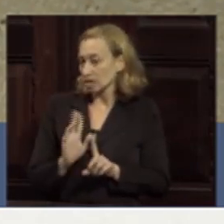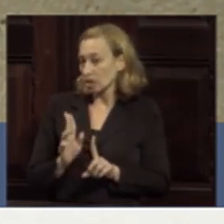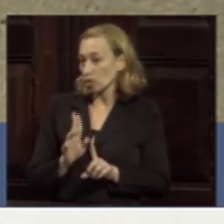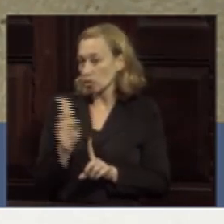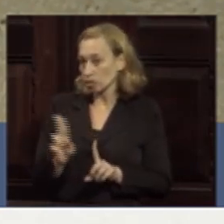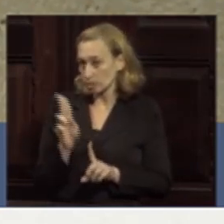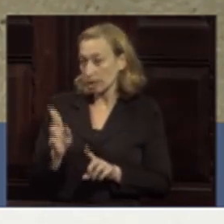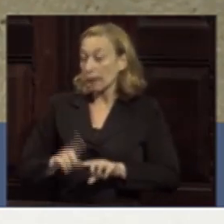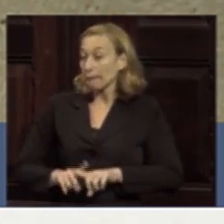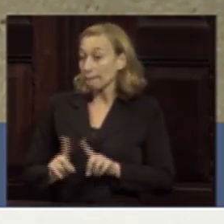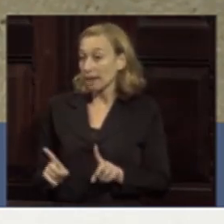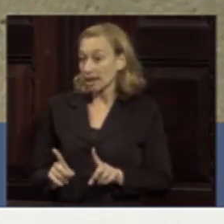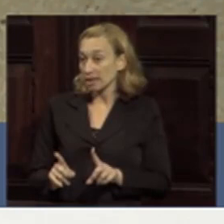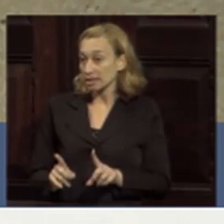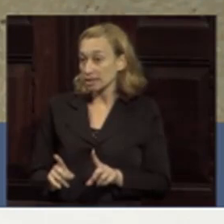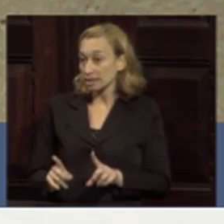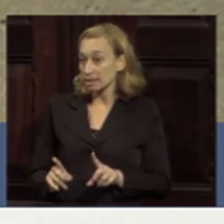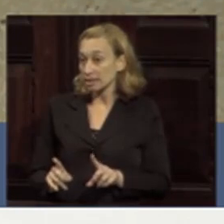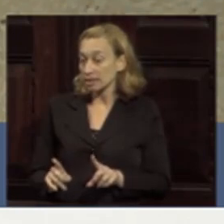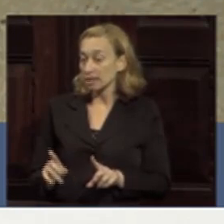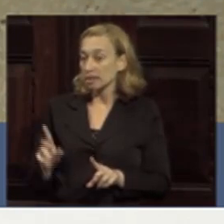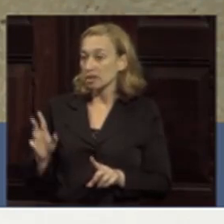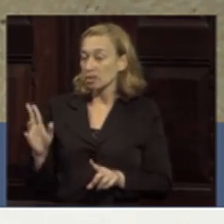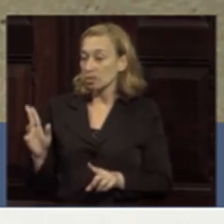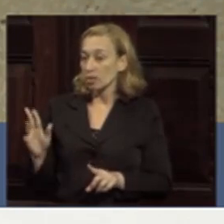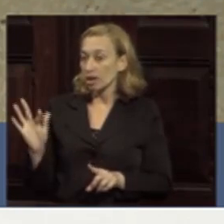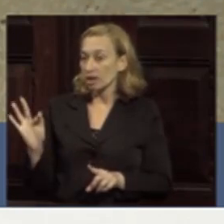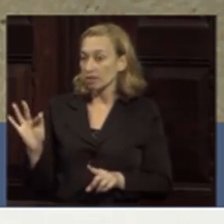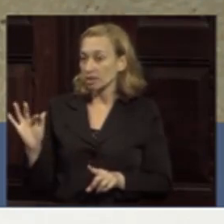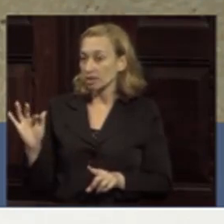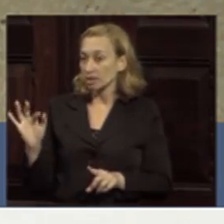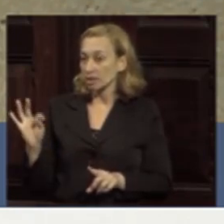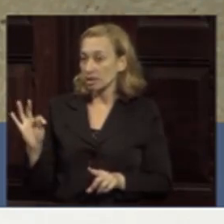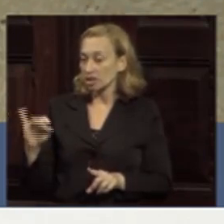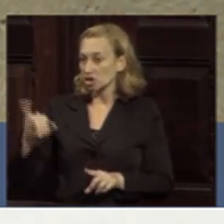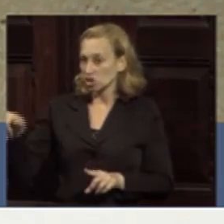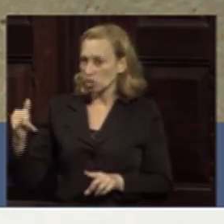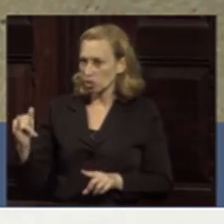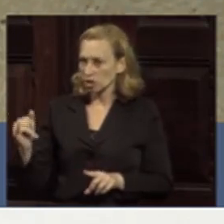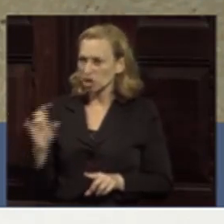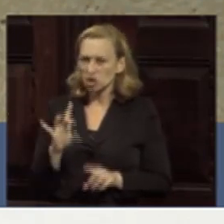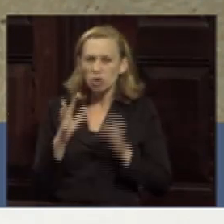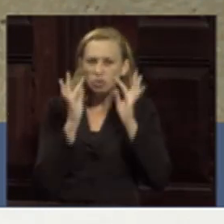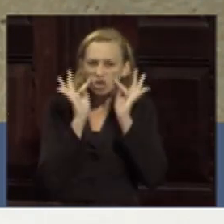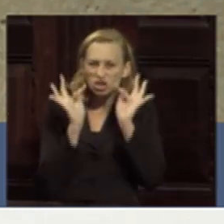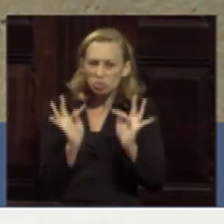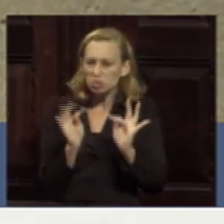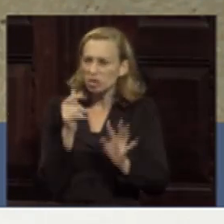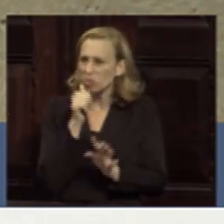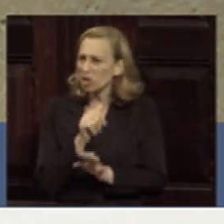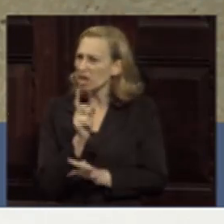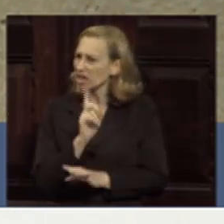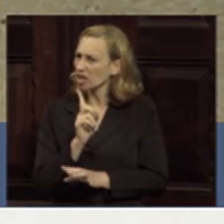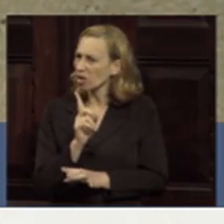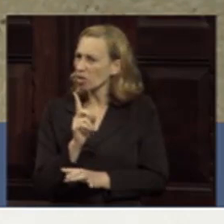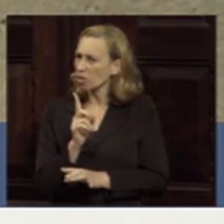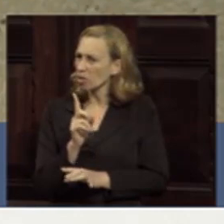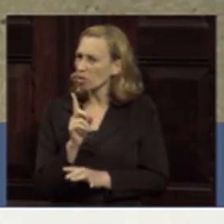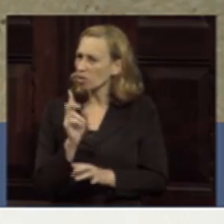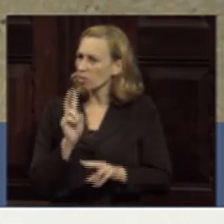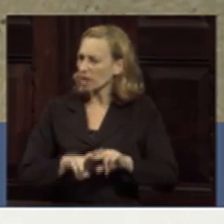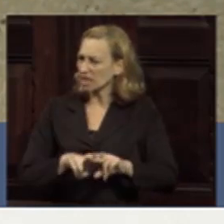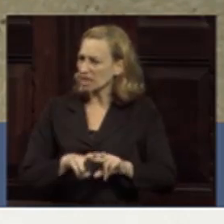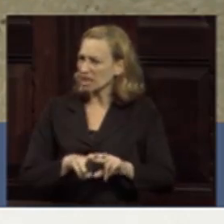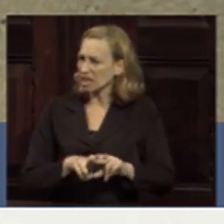o testemunho da mulher não é suficiente para condenar ninguém, mas é suficiente